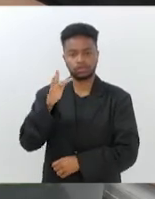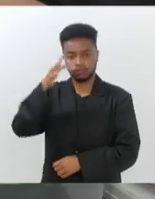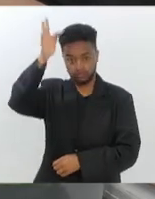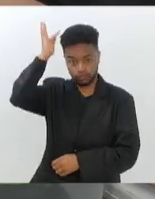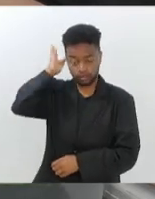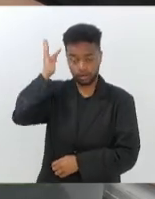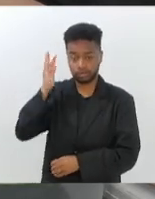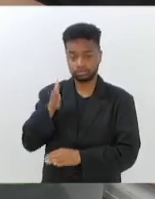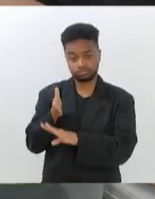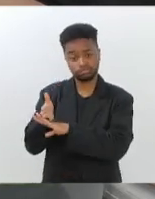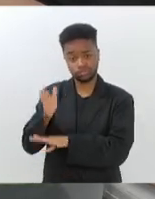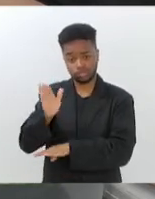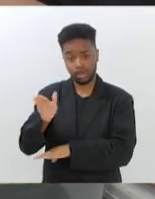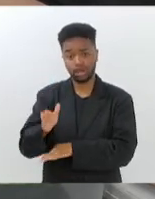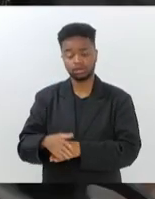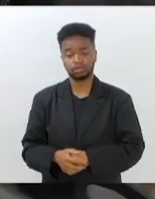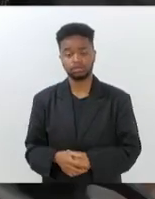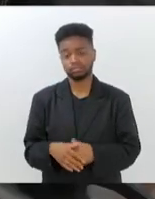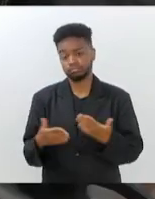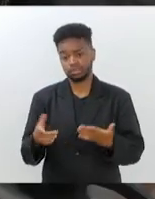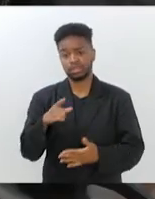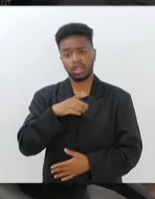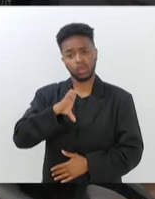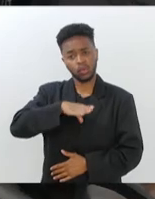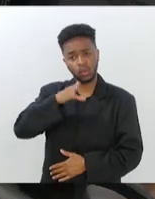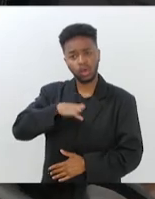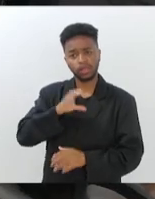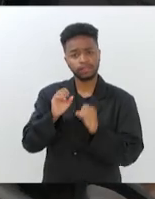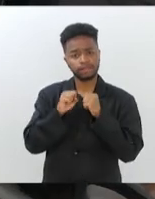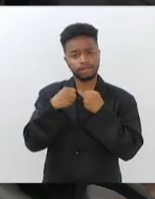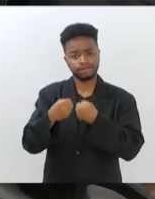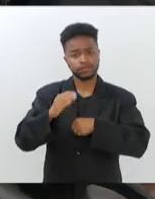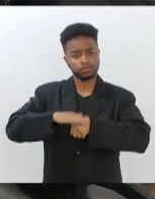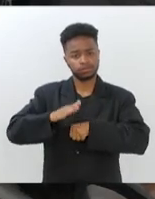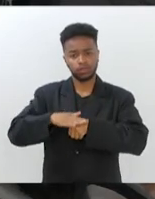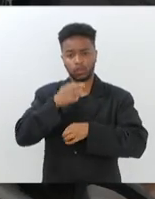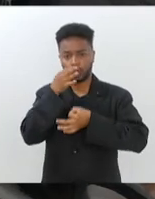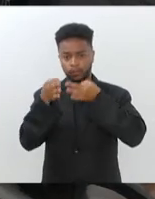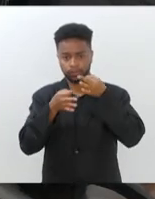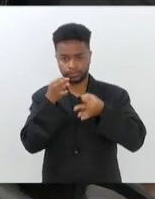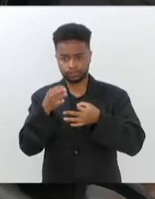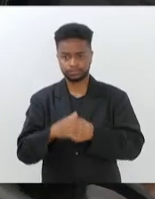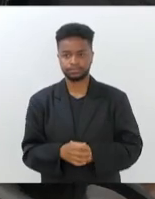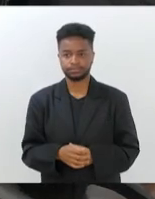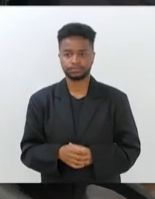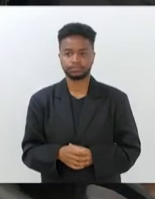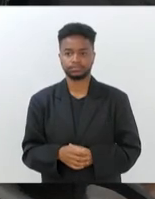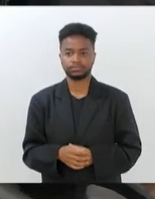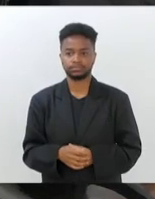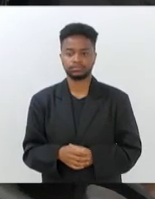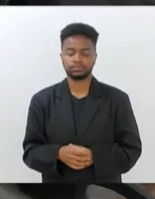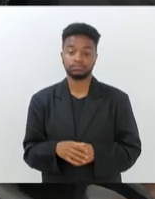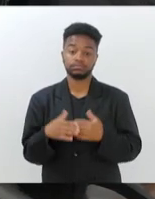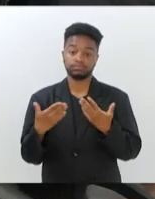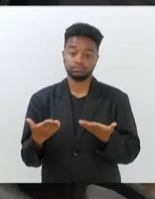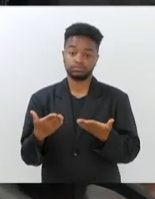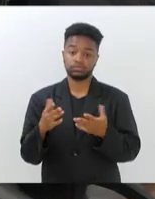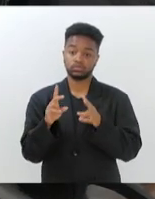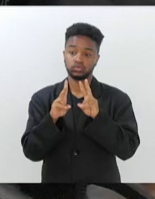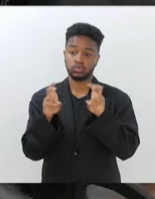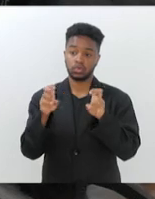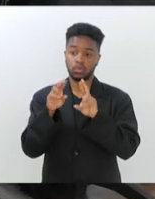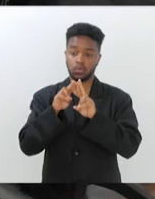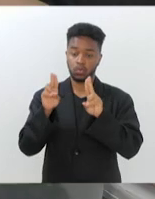e e e com destemor defende as suas posições né no caso da